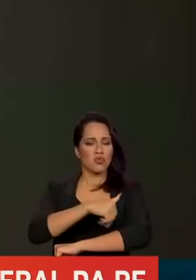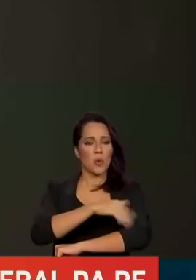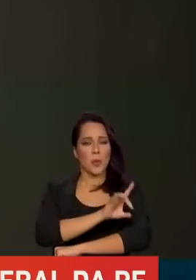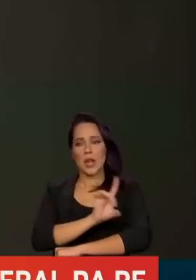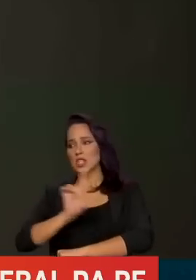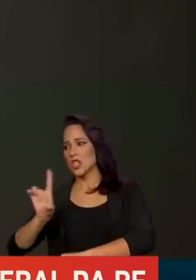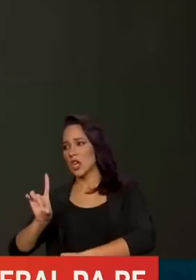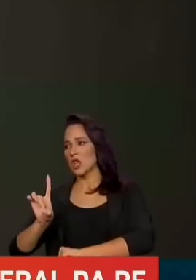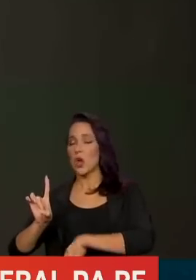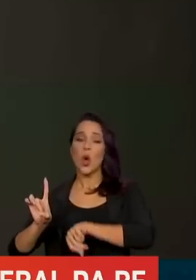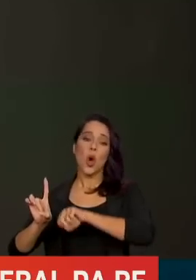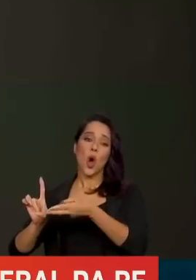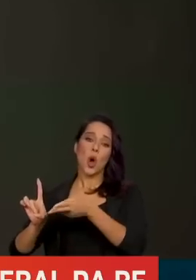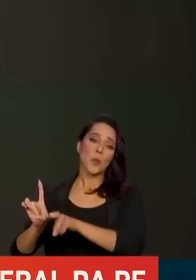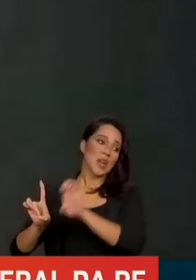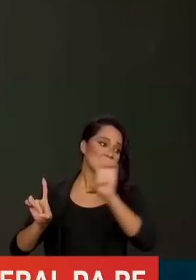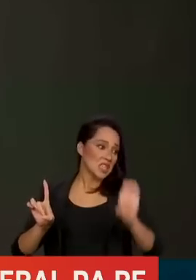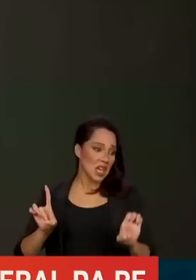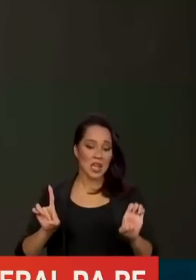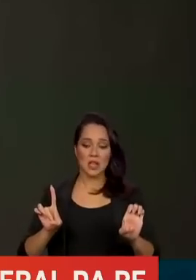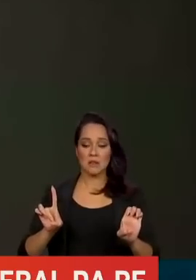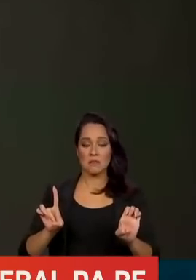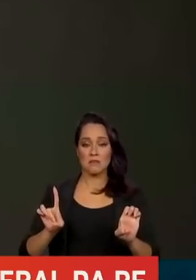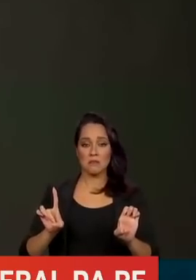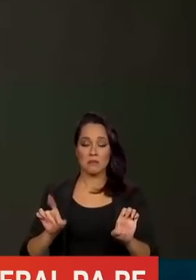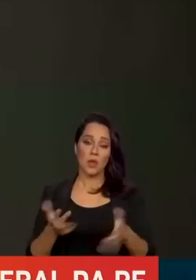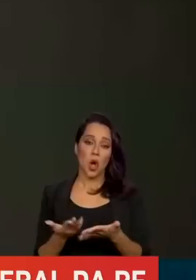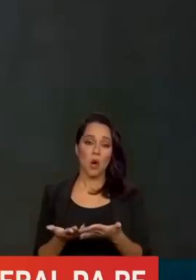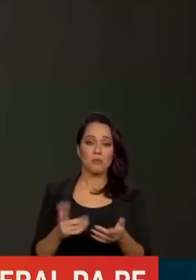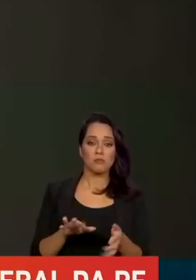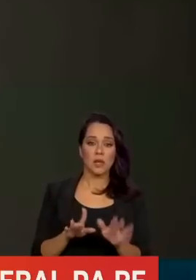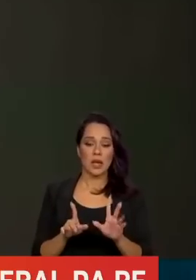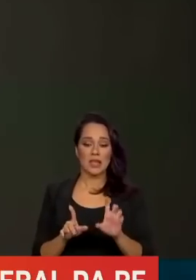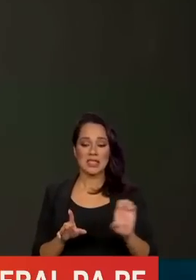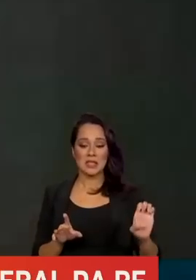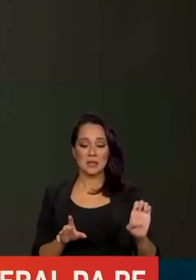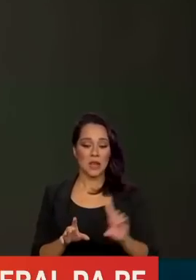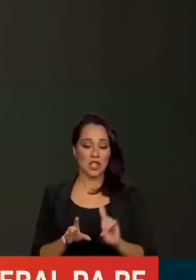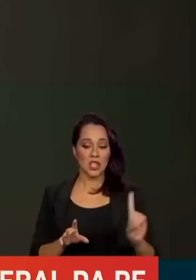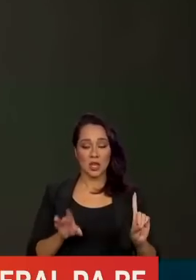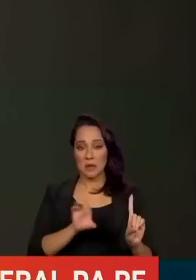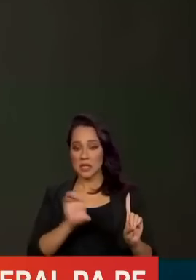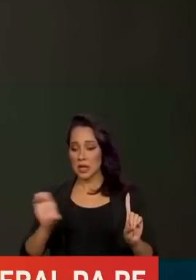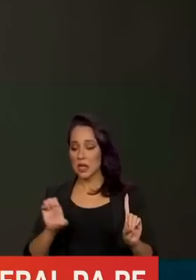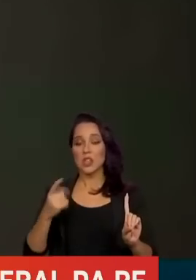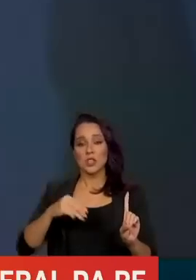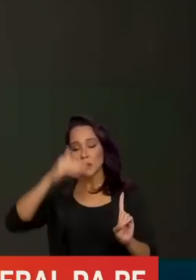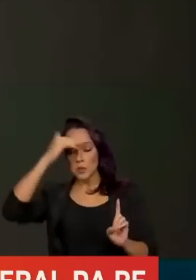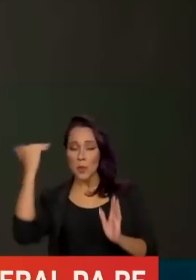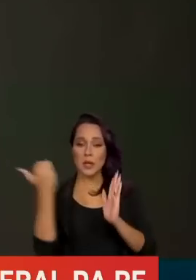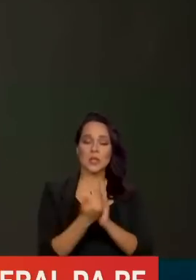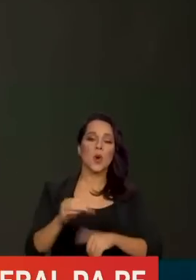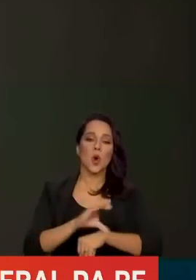direita ou transitarmos pela esquerda Todos nós temos que cumprir o código de